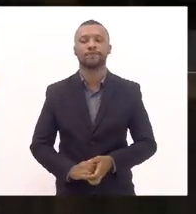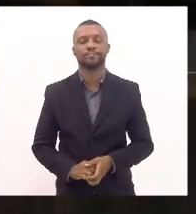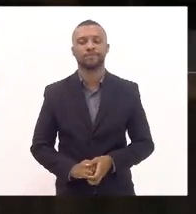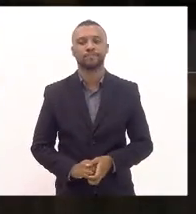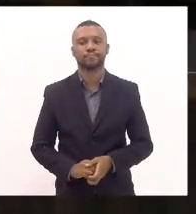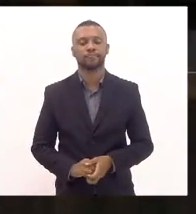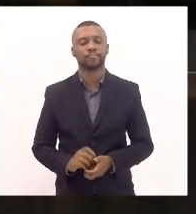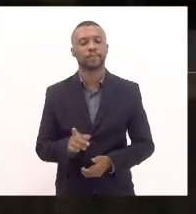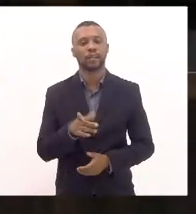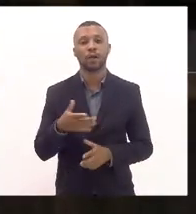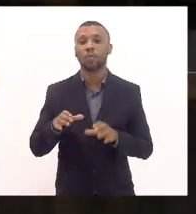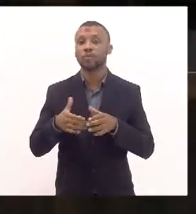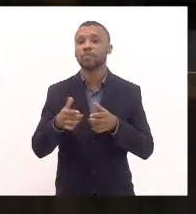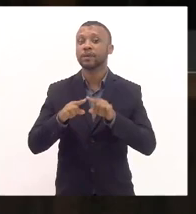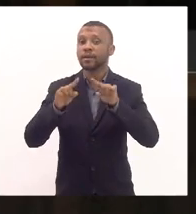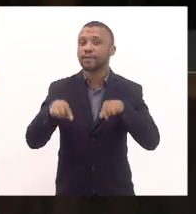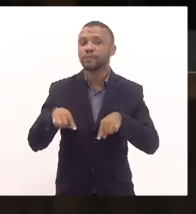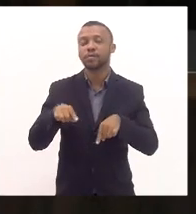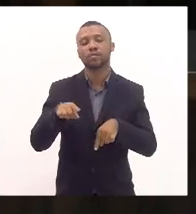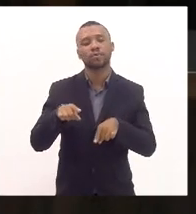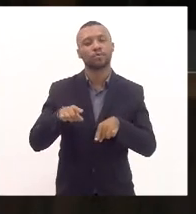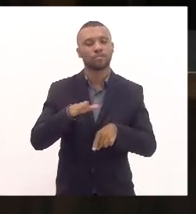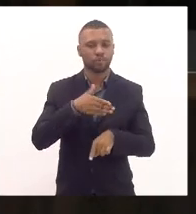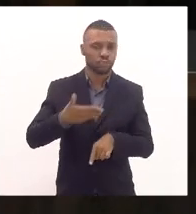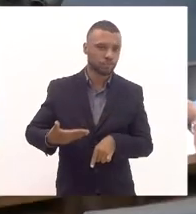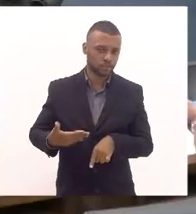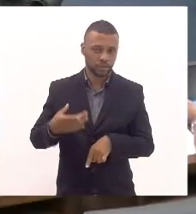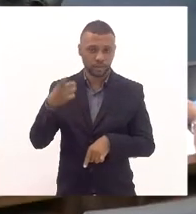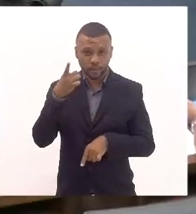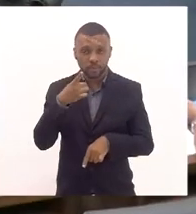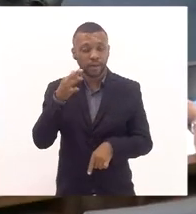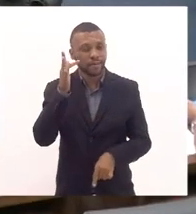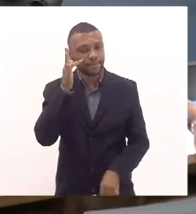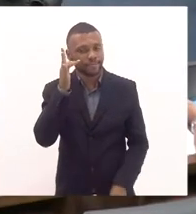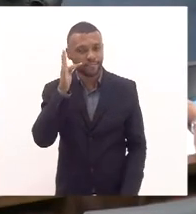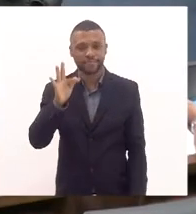e ela comissão de servidores público Deputado Flávio serafini